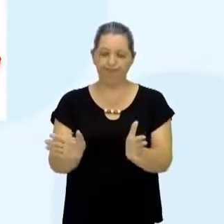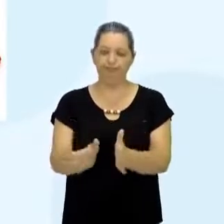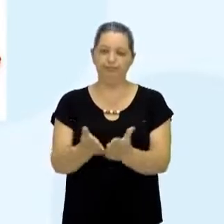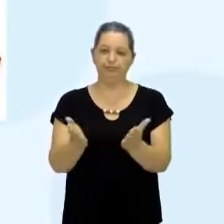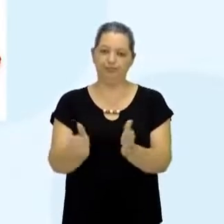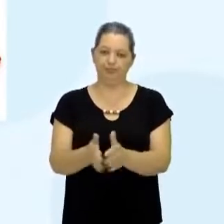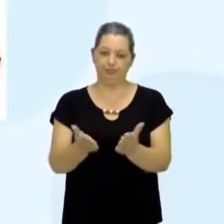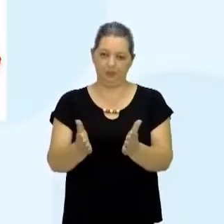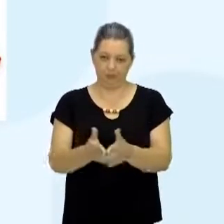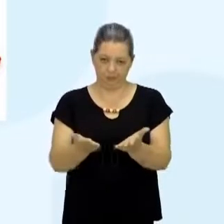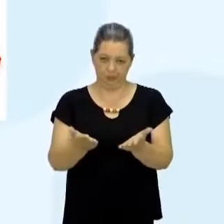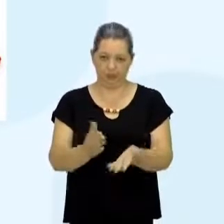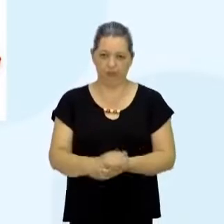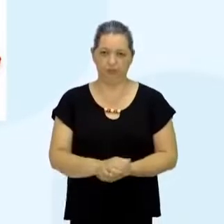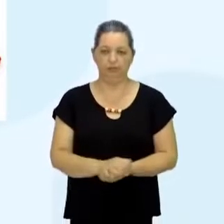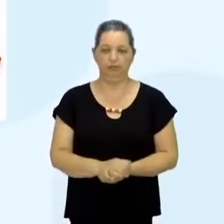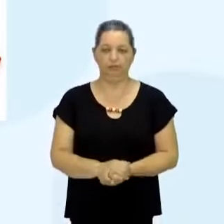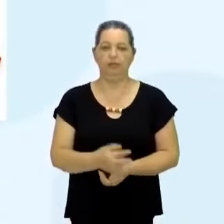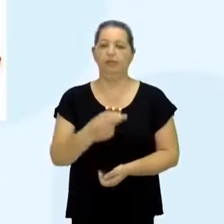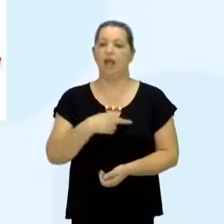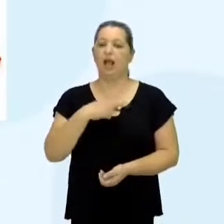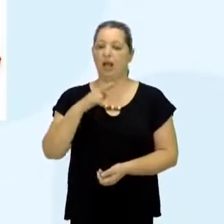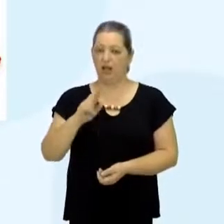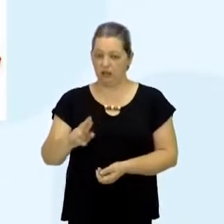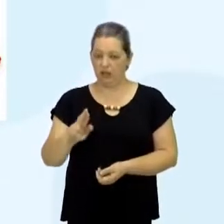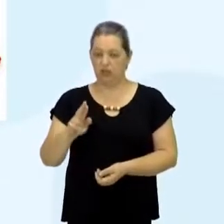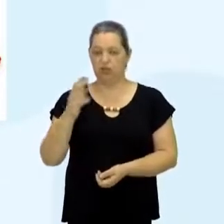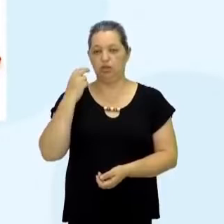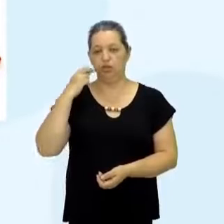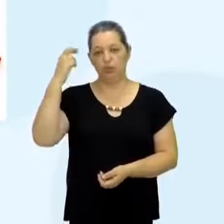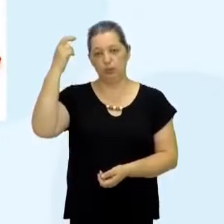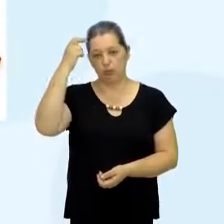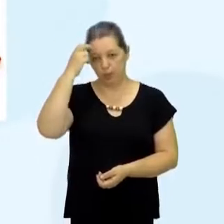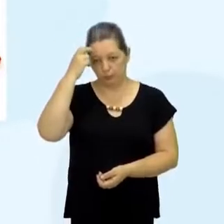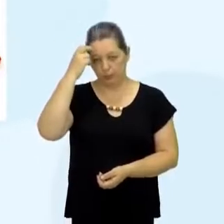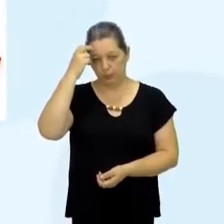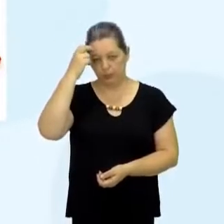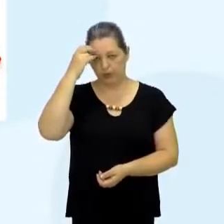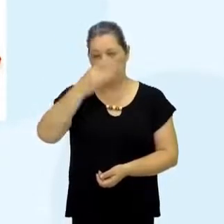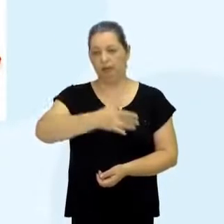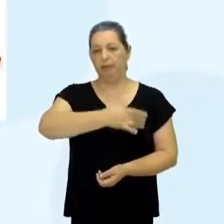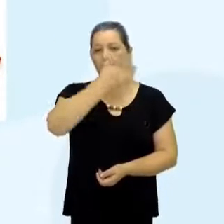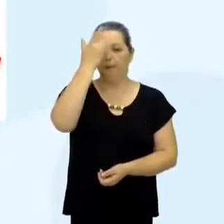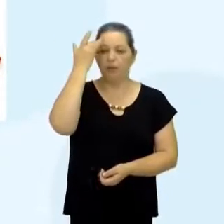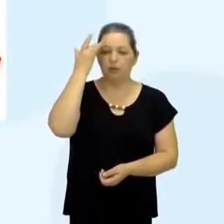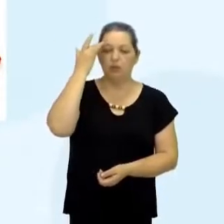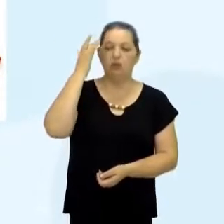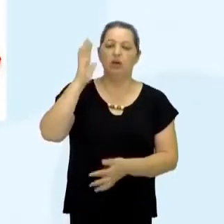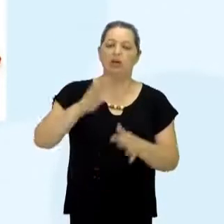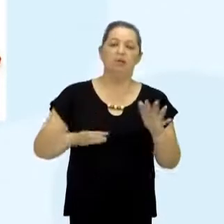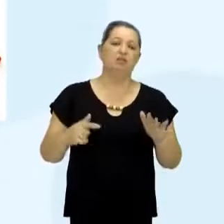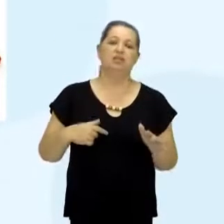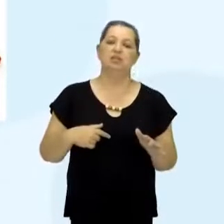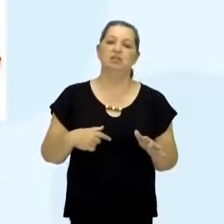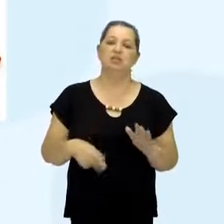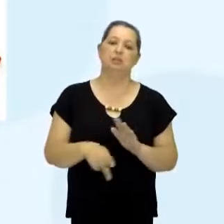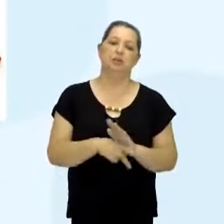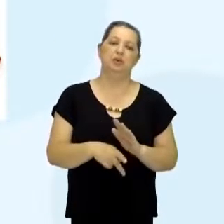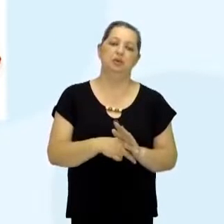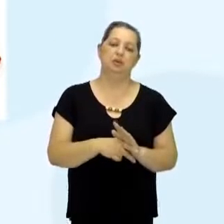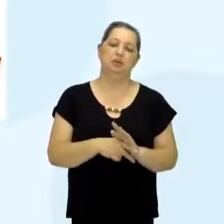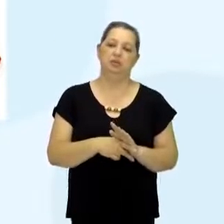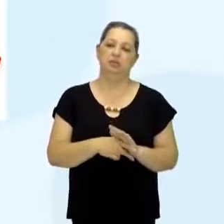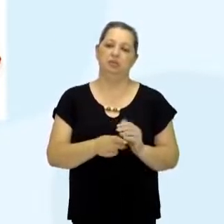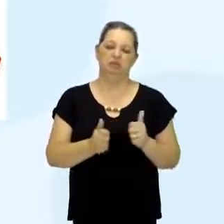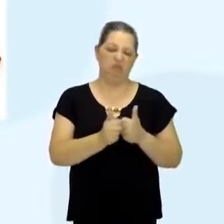pobreza, não é isso? E religiosos ou culturais, pessoas que acabam sendo vítimas de